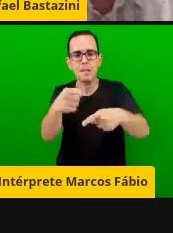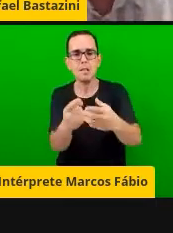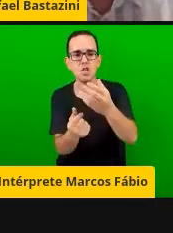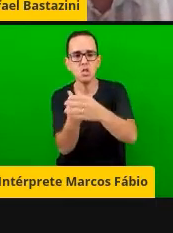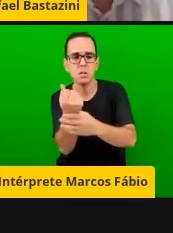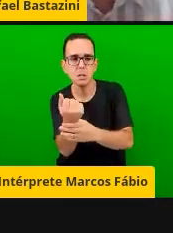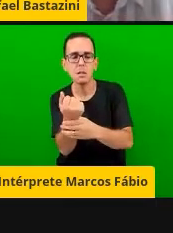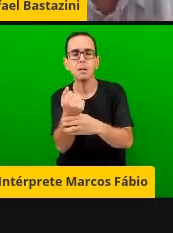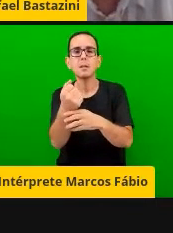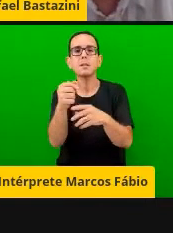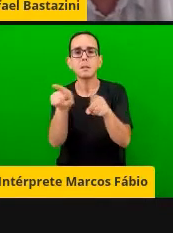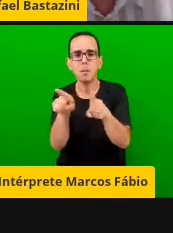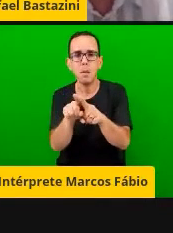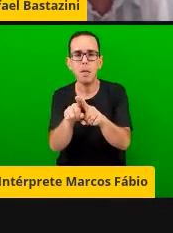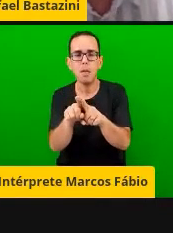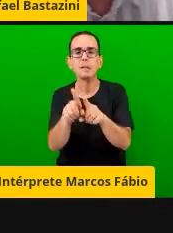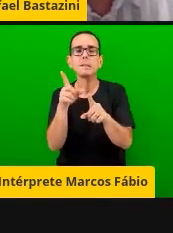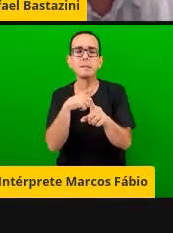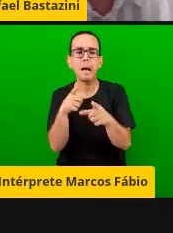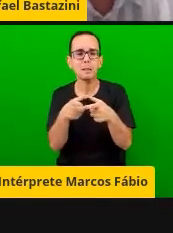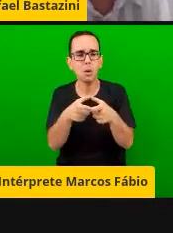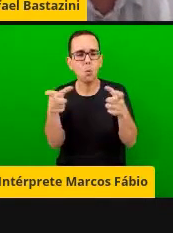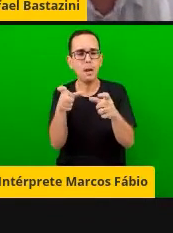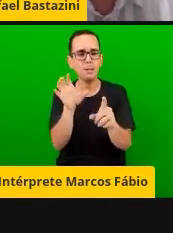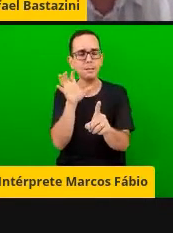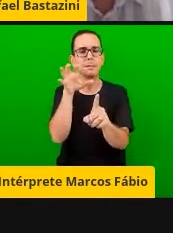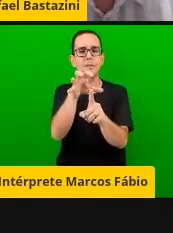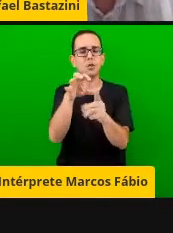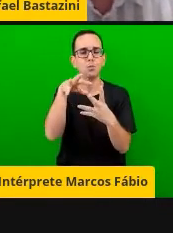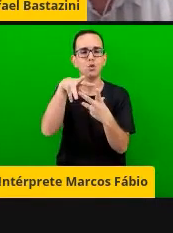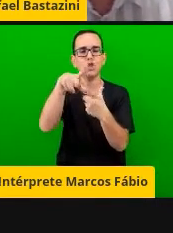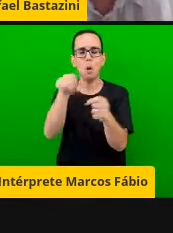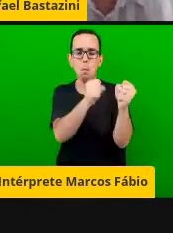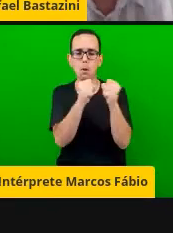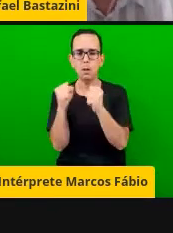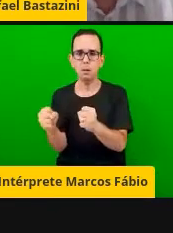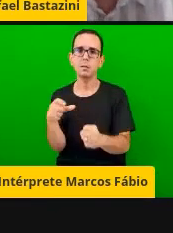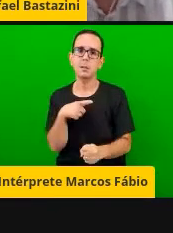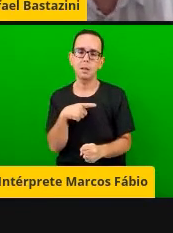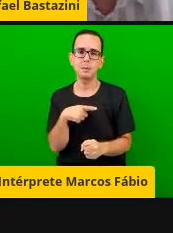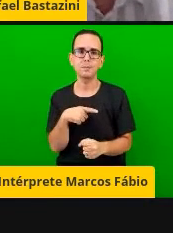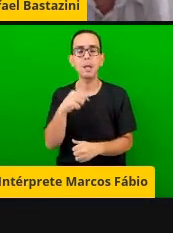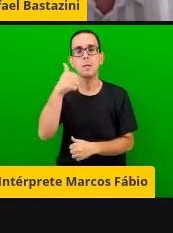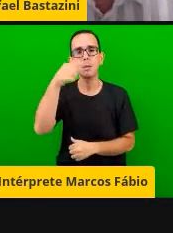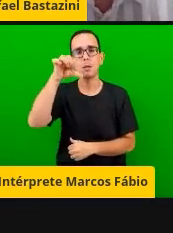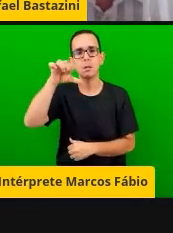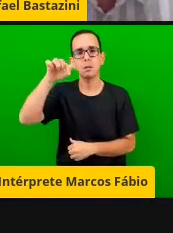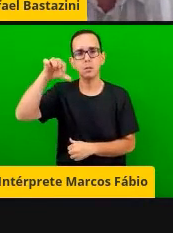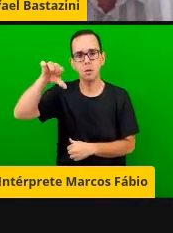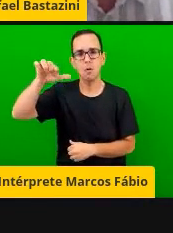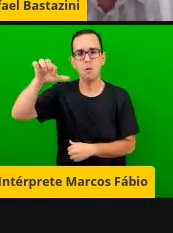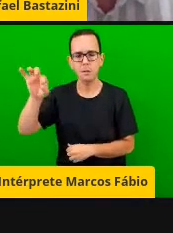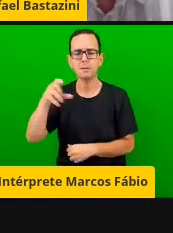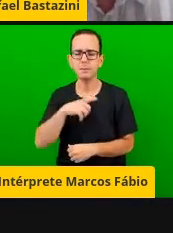associada também à sua grande infraestrutura mundial de poder. Ou seja, na década de 90, os Estados Unidos vai ter mais de